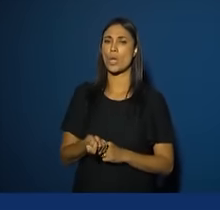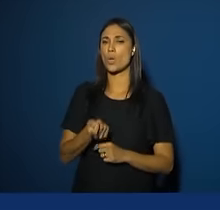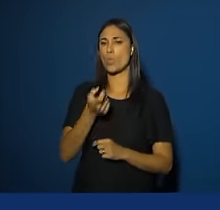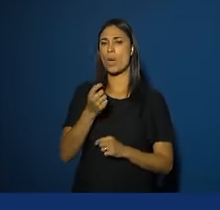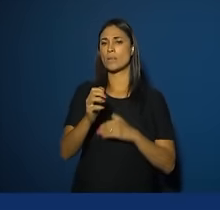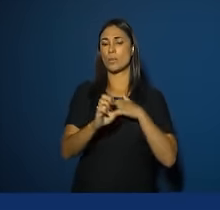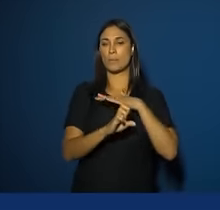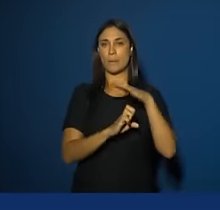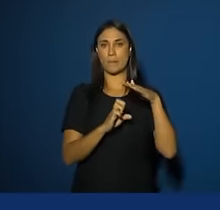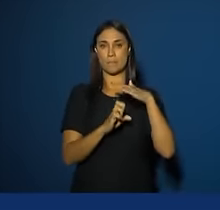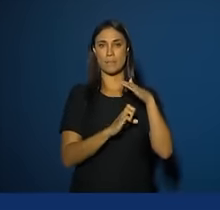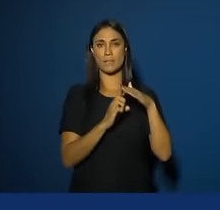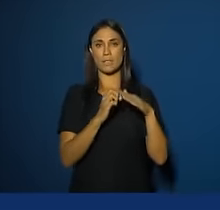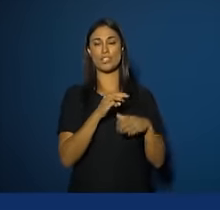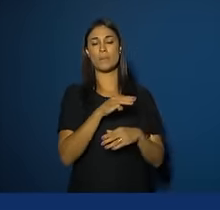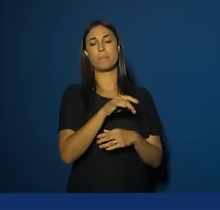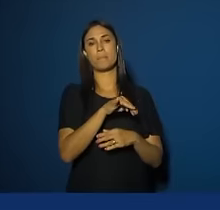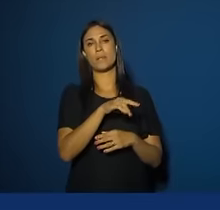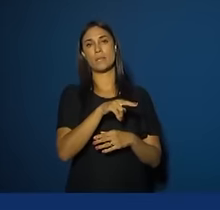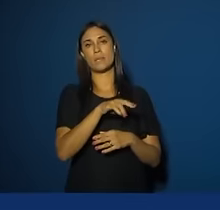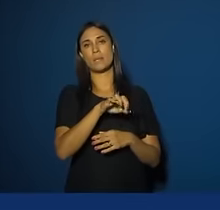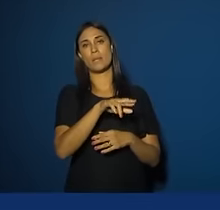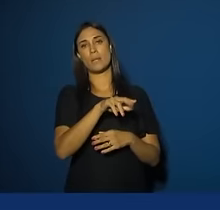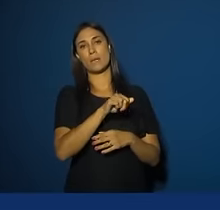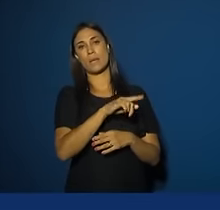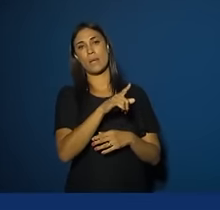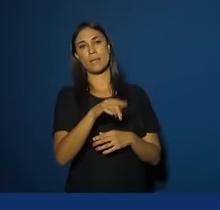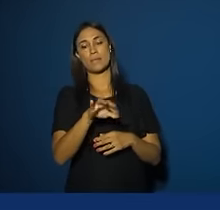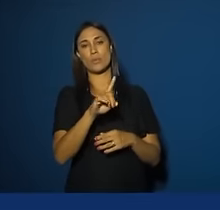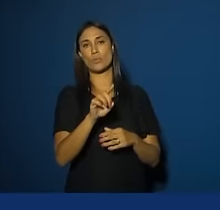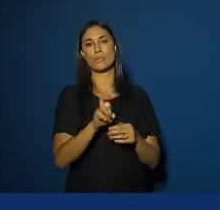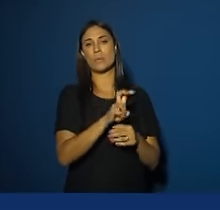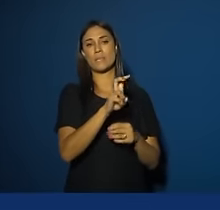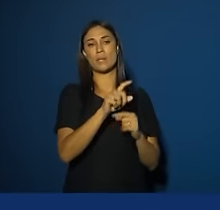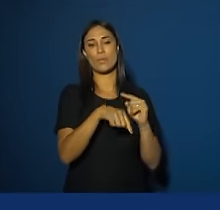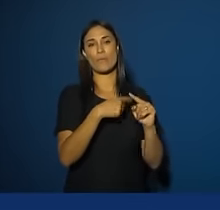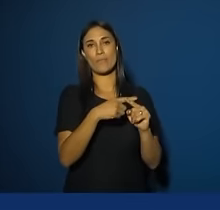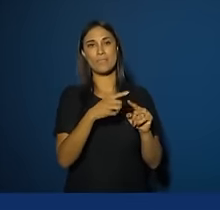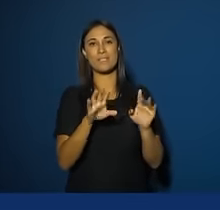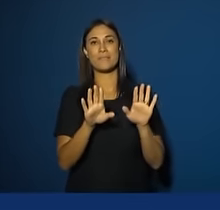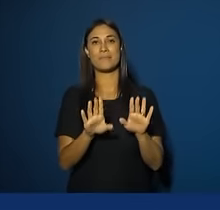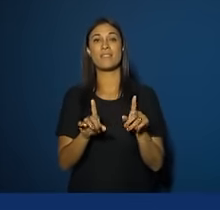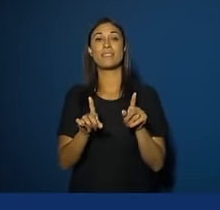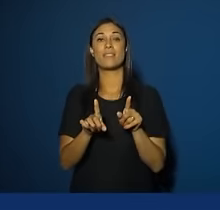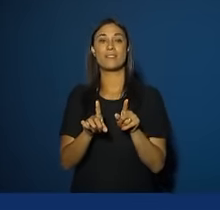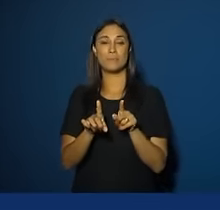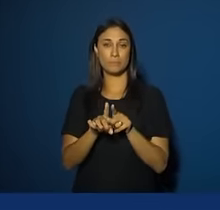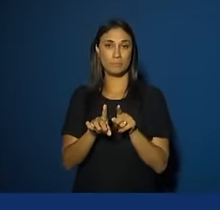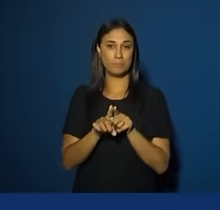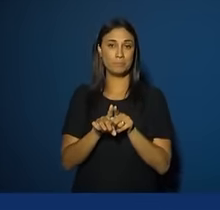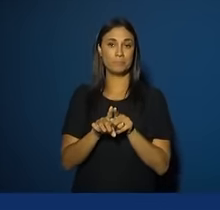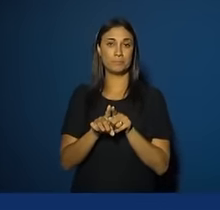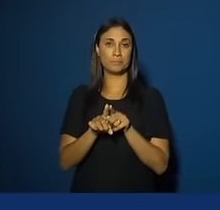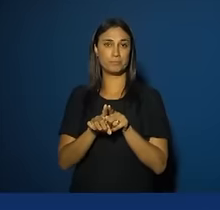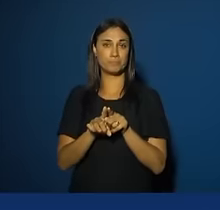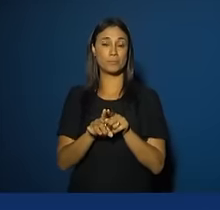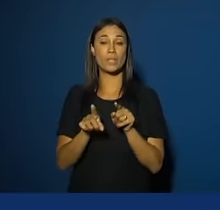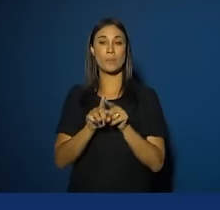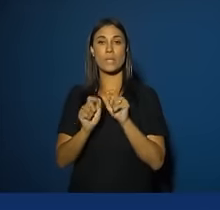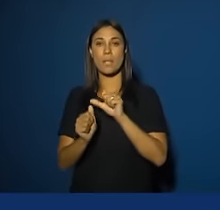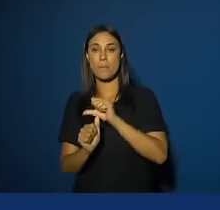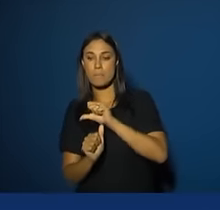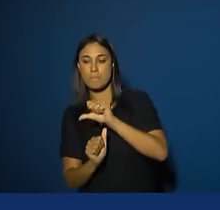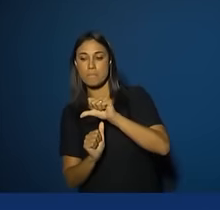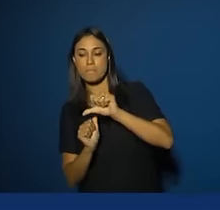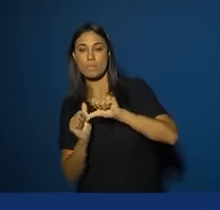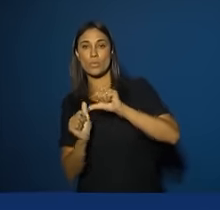quase uma empresa de mineração, né? A gente não paga 5 vezes no EBITDA da Vale, porque eu tenho medo que o minério reverta o